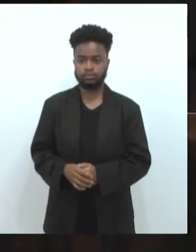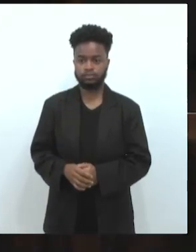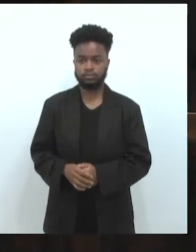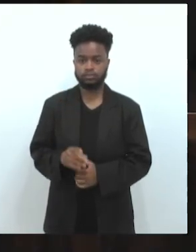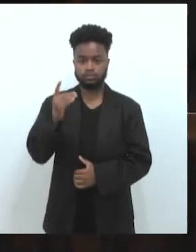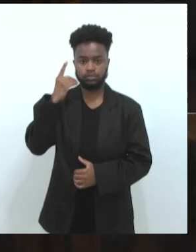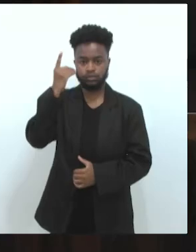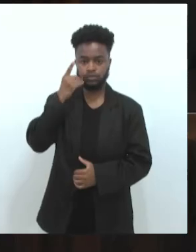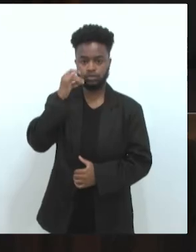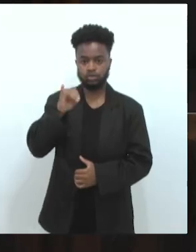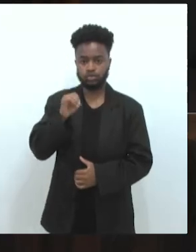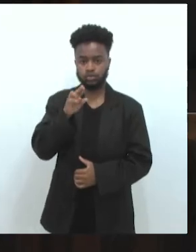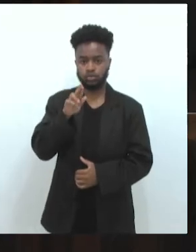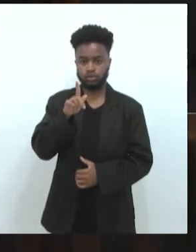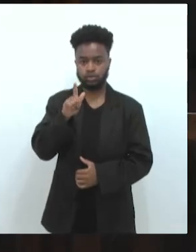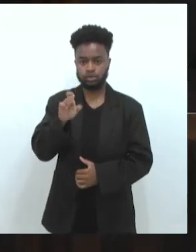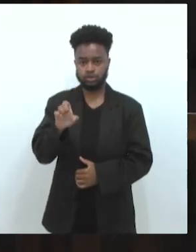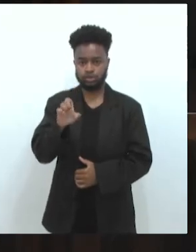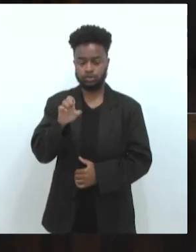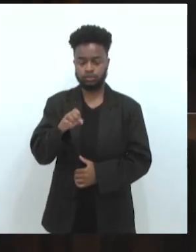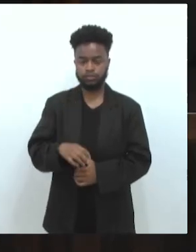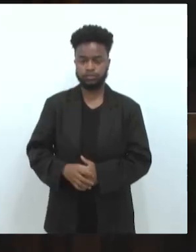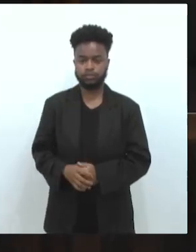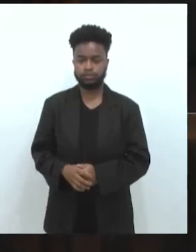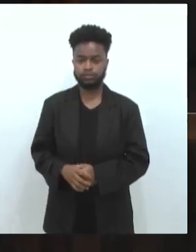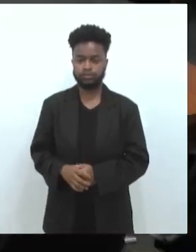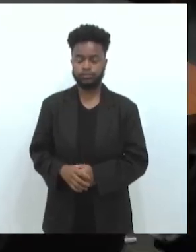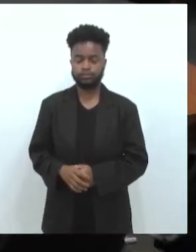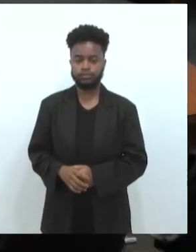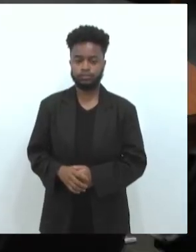deputado Jorge Felipe Neto.